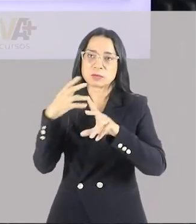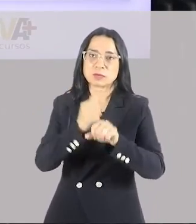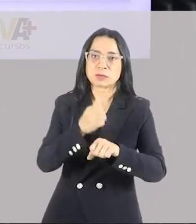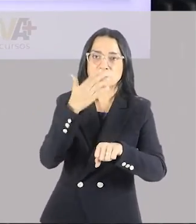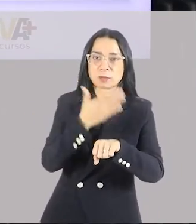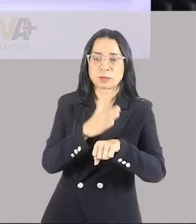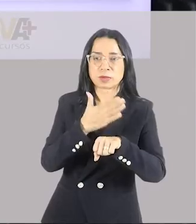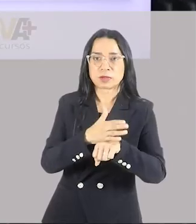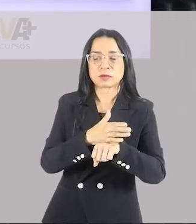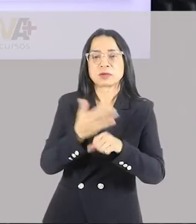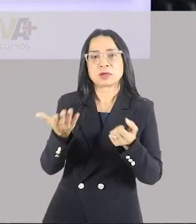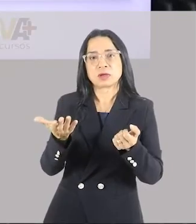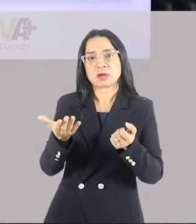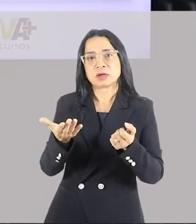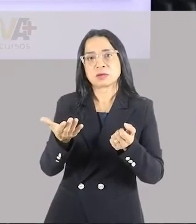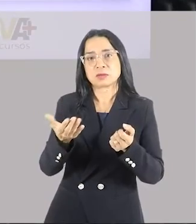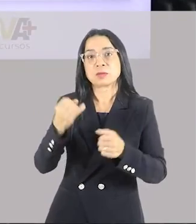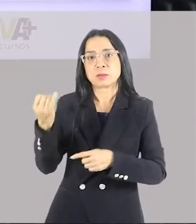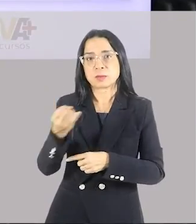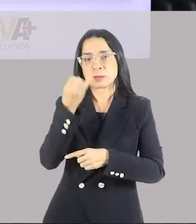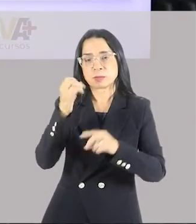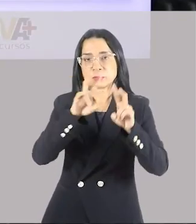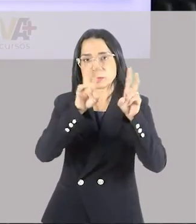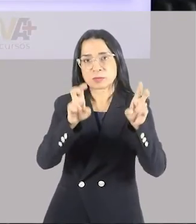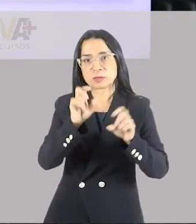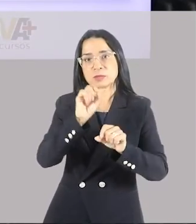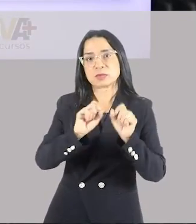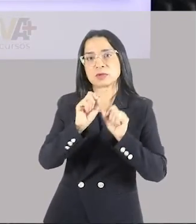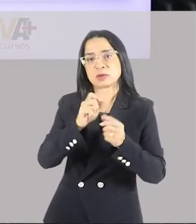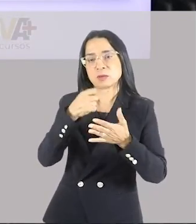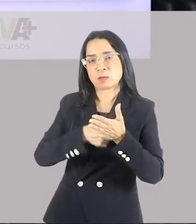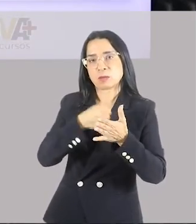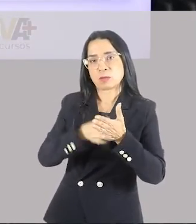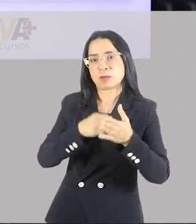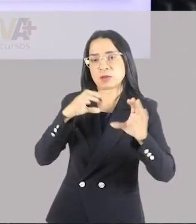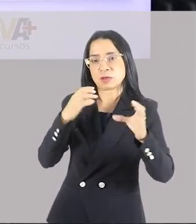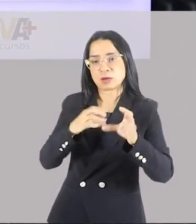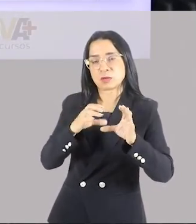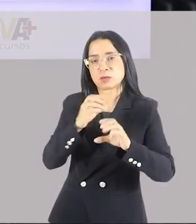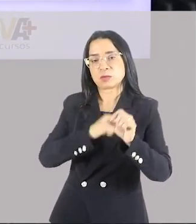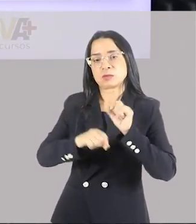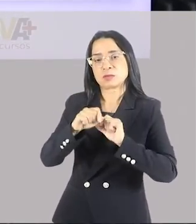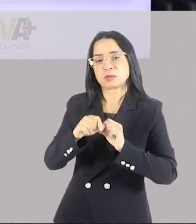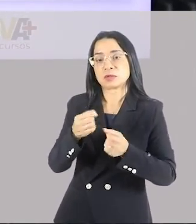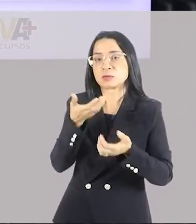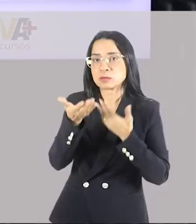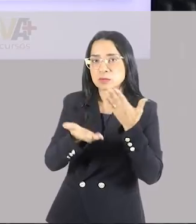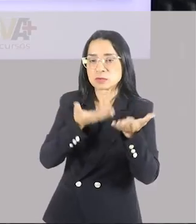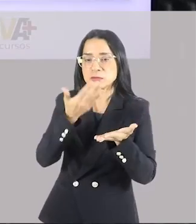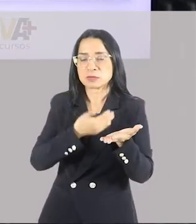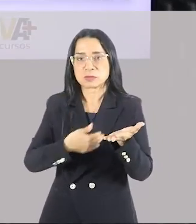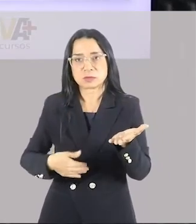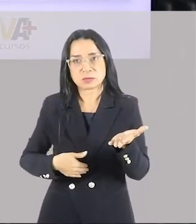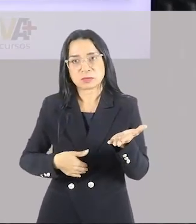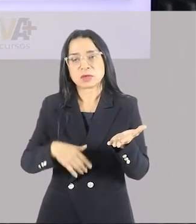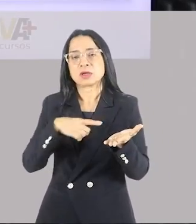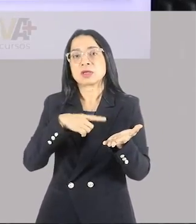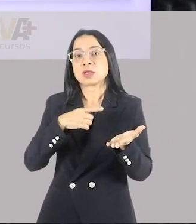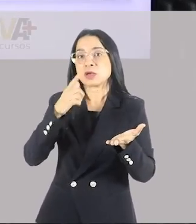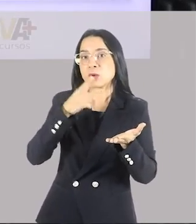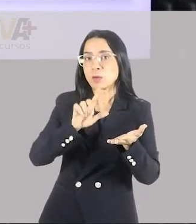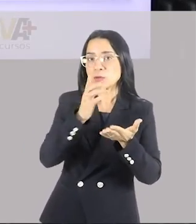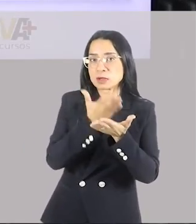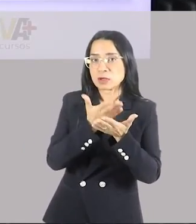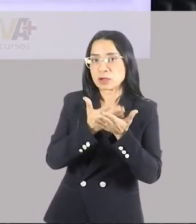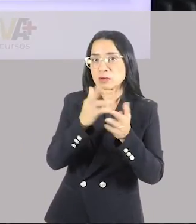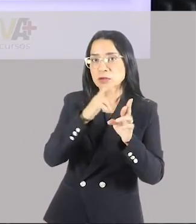para praticar um pouco mais sobre esse importantíssimo tema que é muito cobrado de concurso, que são os serviços públicos. A gente tem mais uma aula sobre esse tema